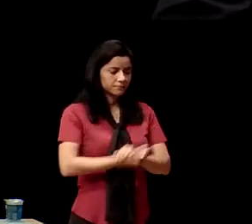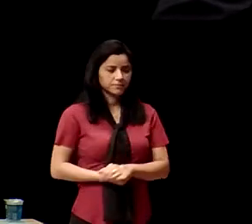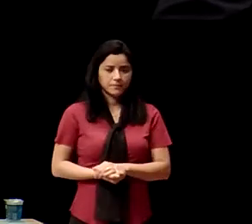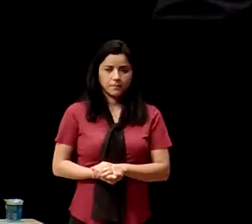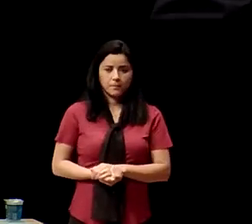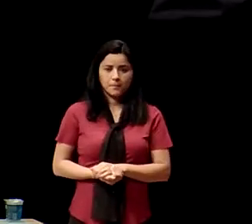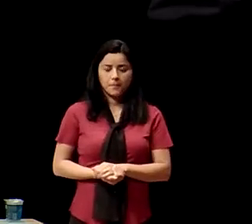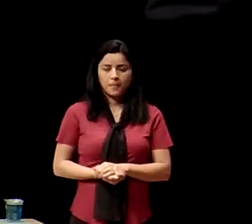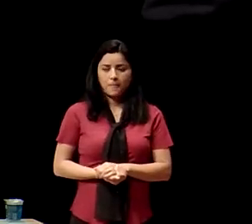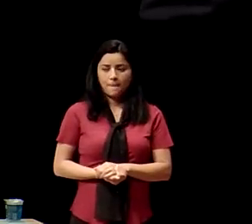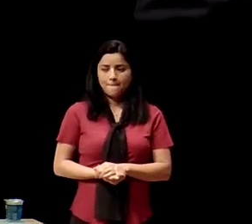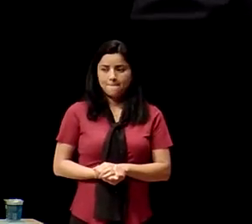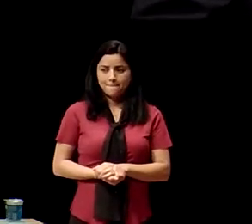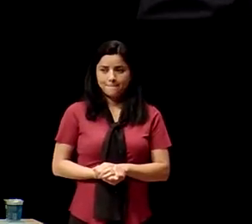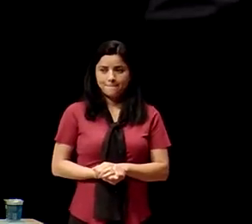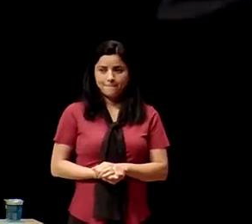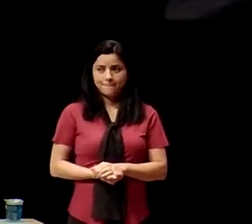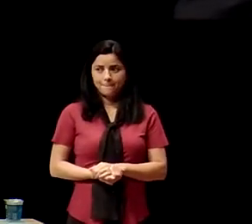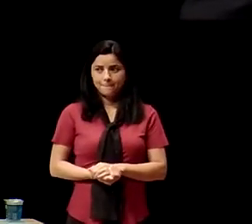So,